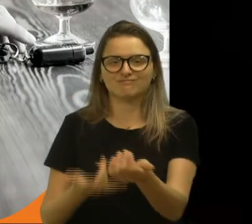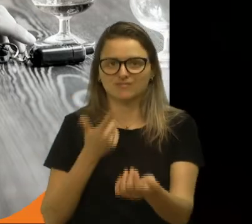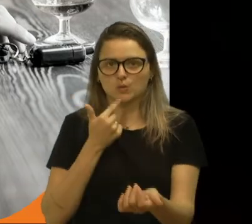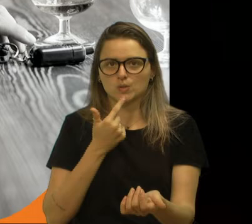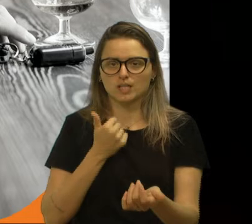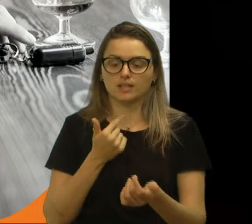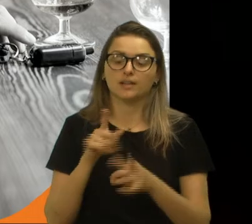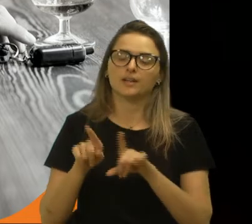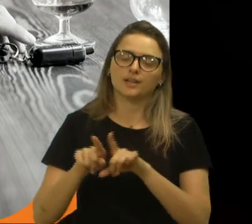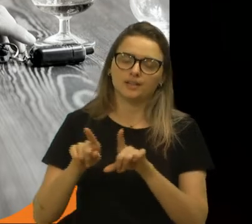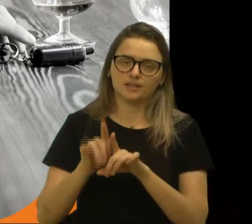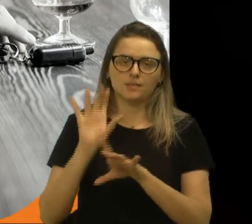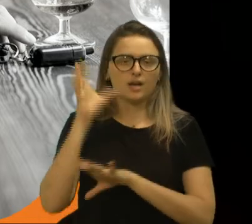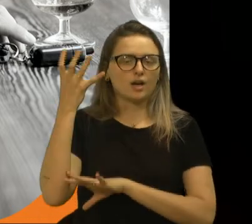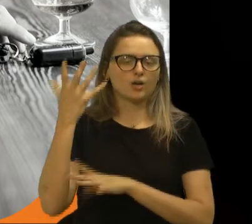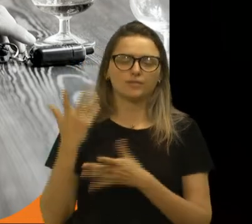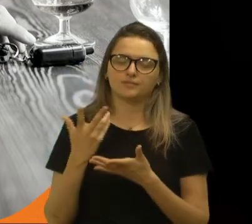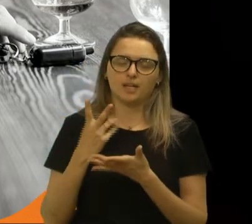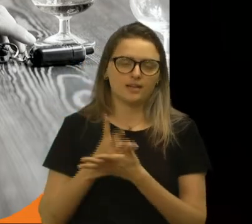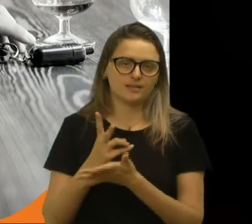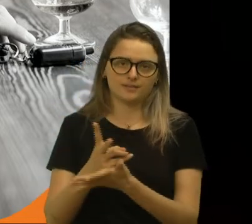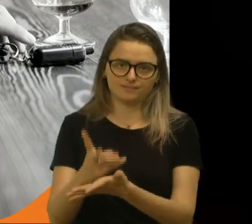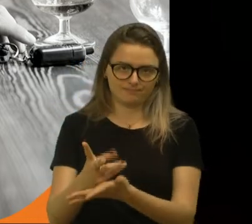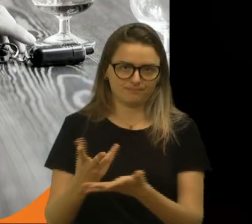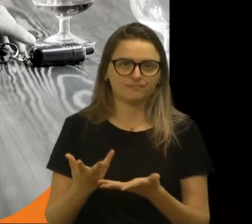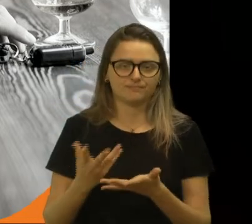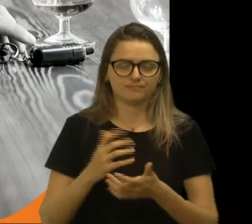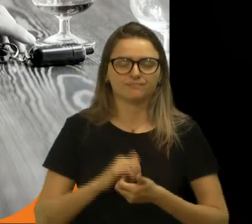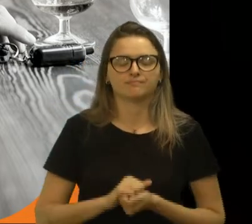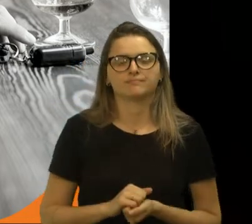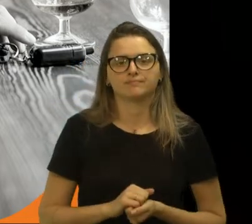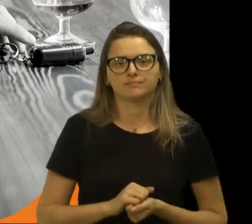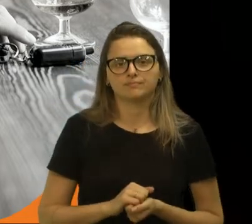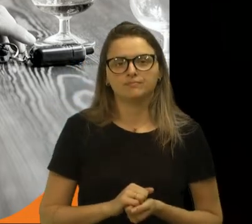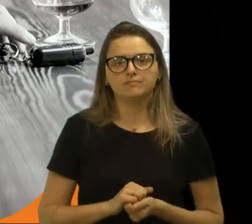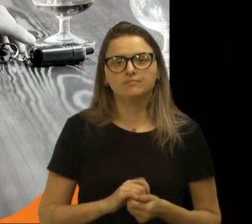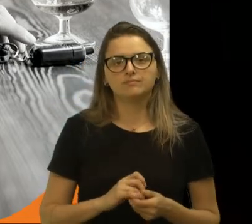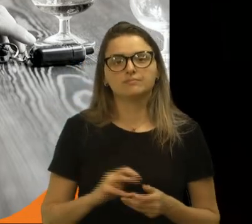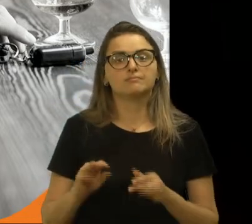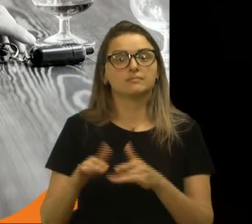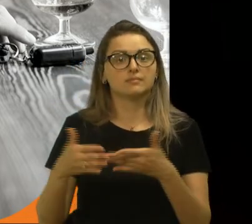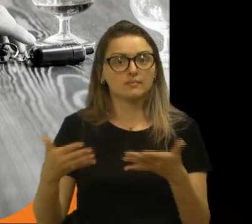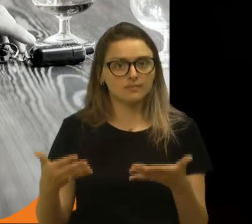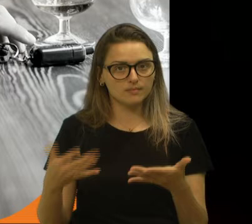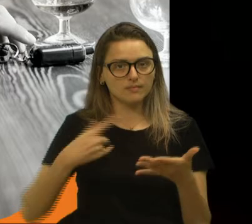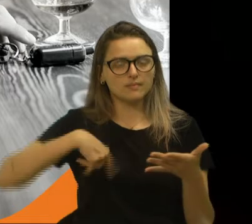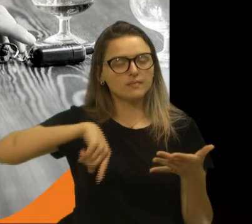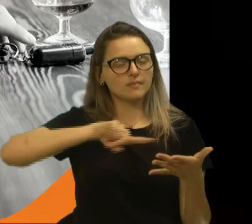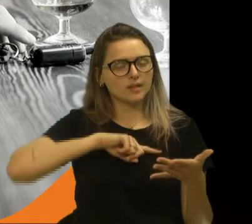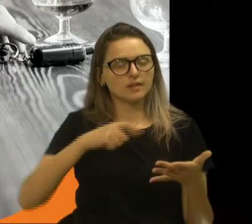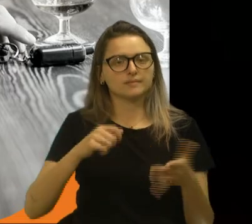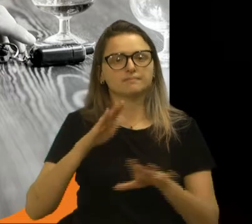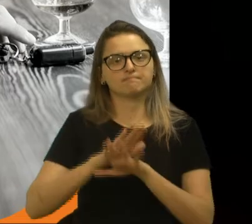que isso vem acontecendo com uma certa frequência, né? Então, a gente tem que fortalecer, sim,